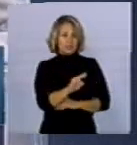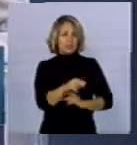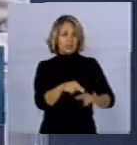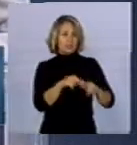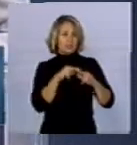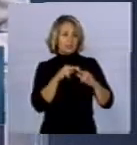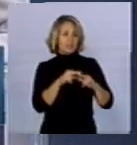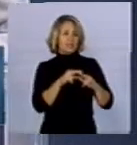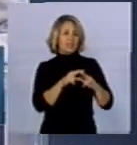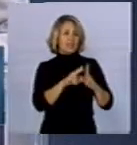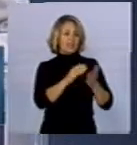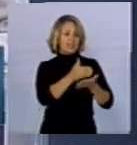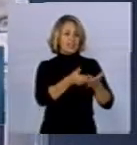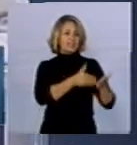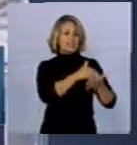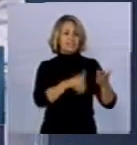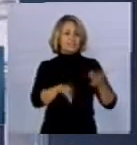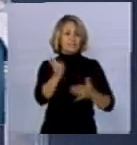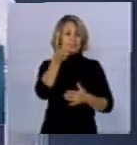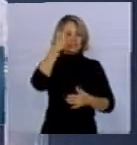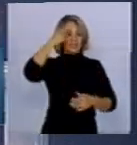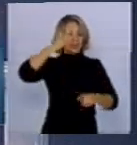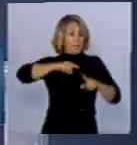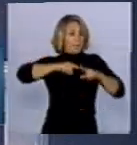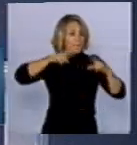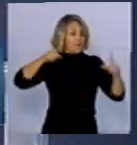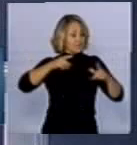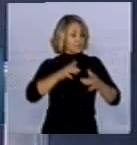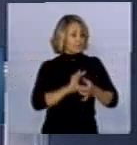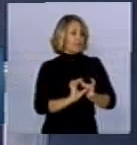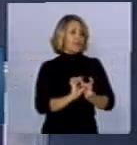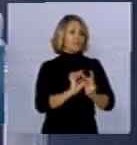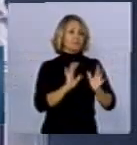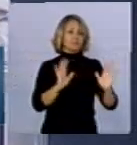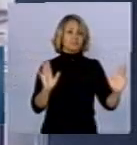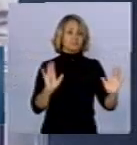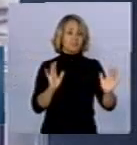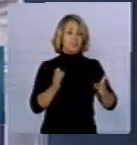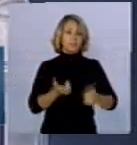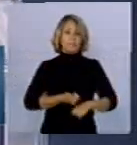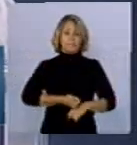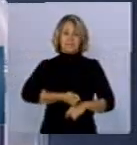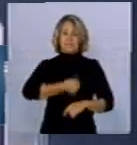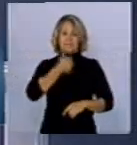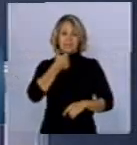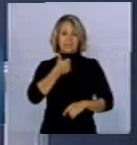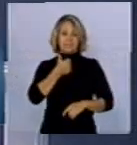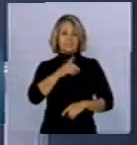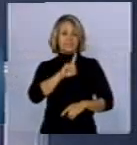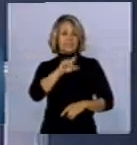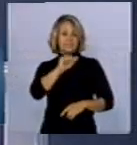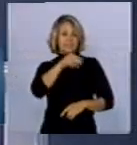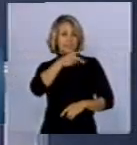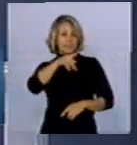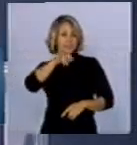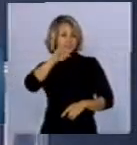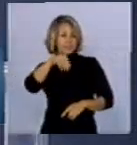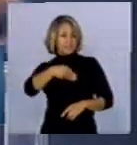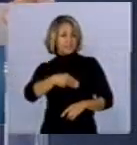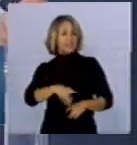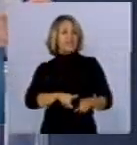exceção cultural mas para aliviar esse dano a exceção cultural